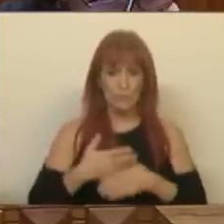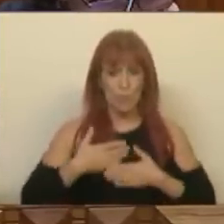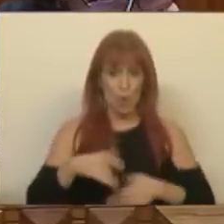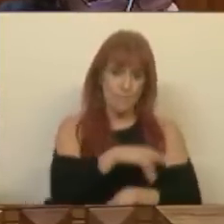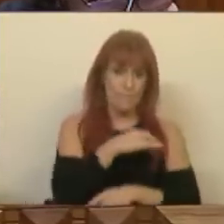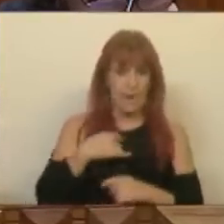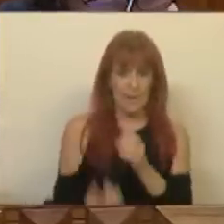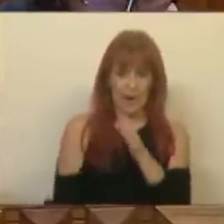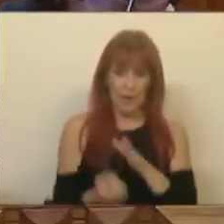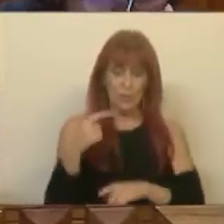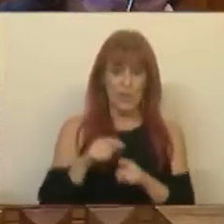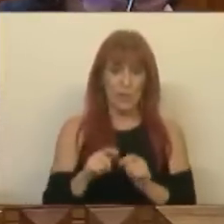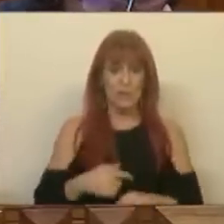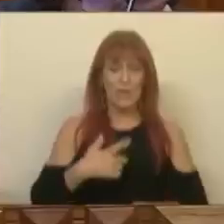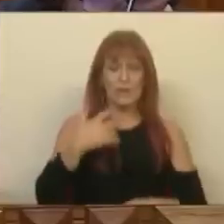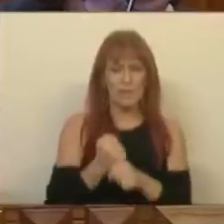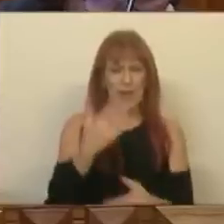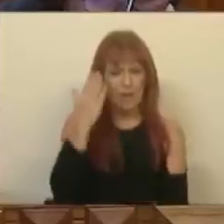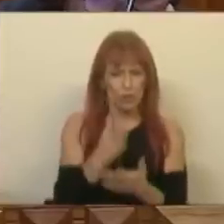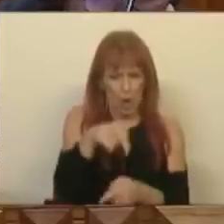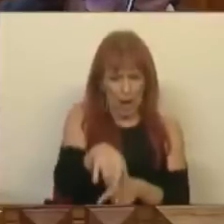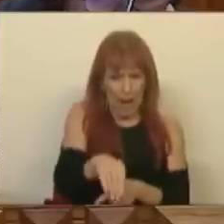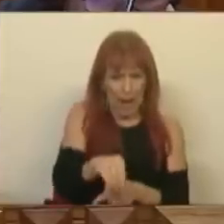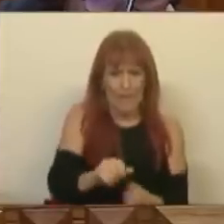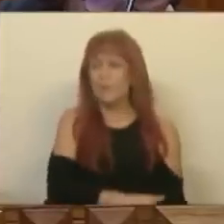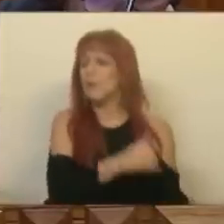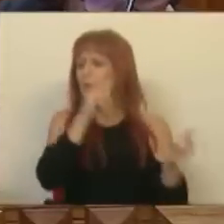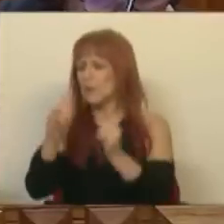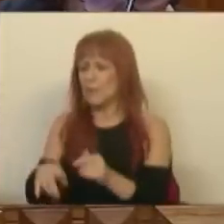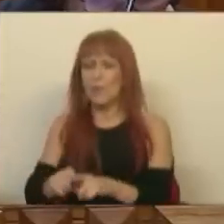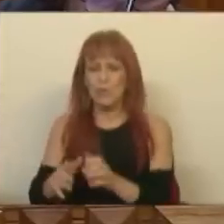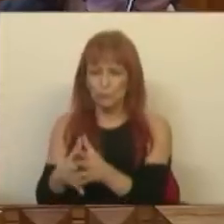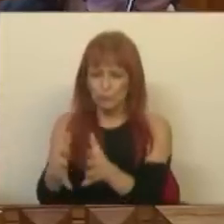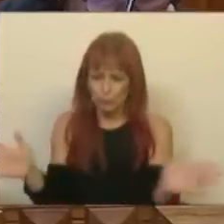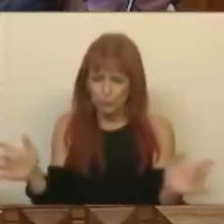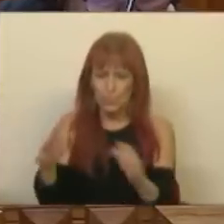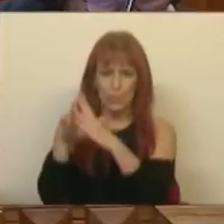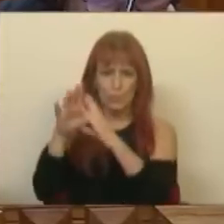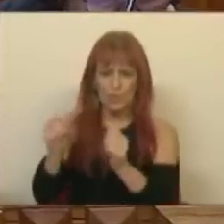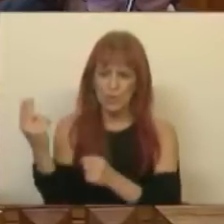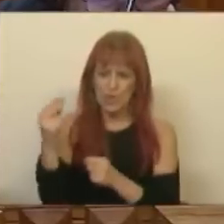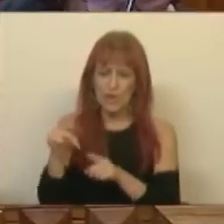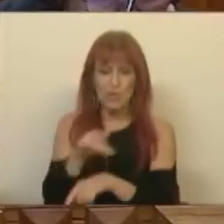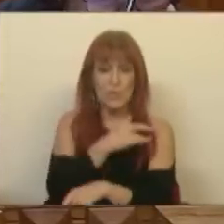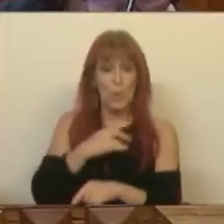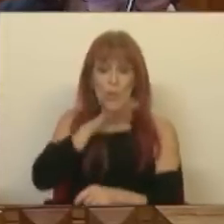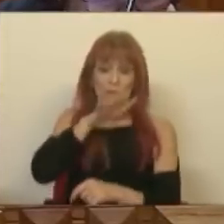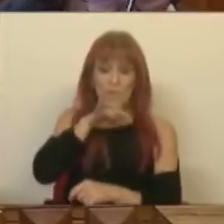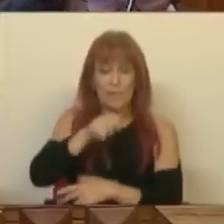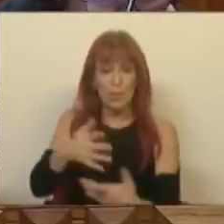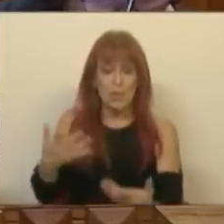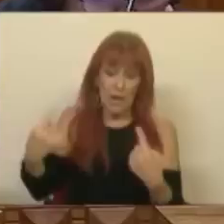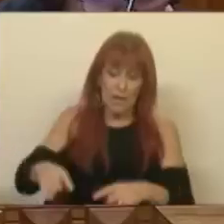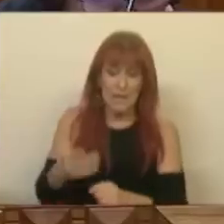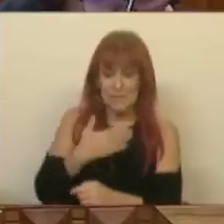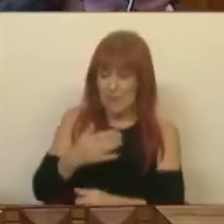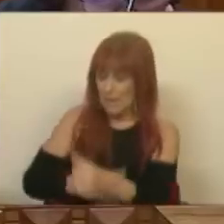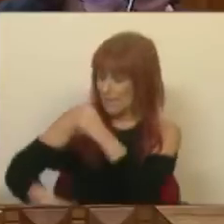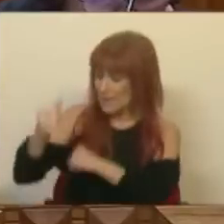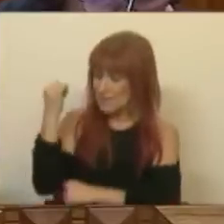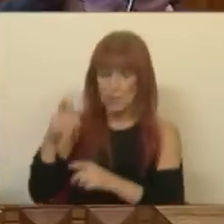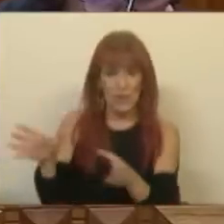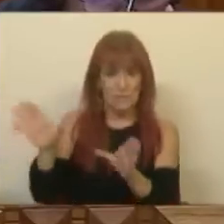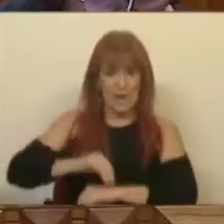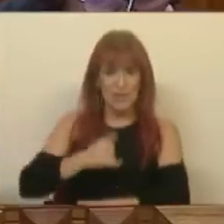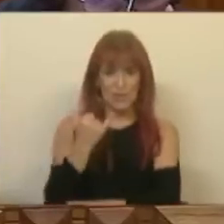carreira médico a criação dedicação plena e por outro lado também com alargamento do modelo das unidades de saúde familiares ainda a semana passada